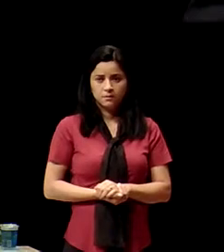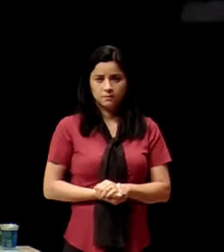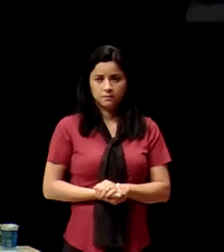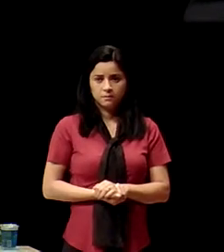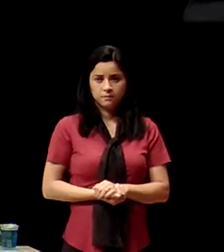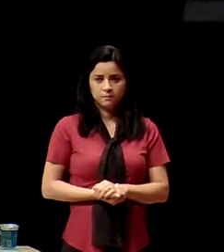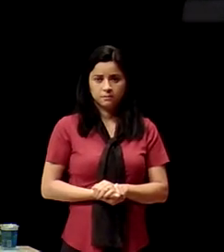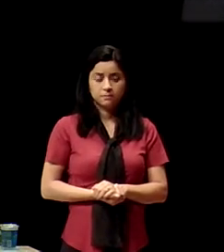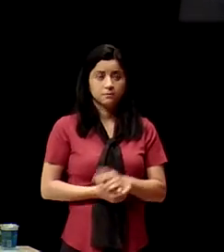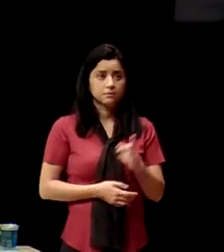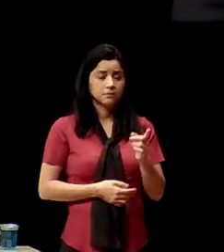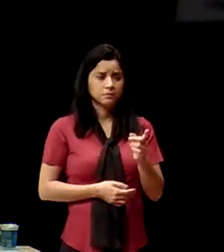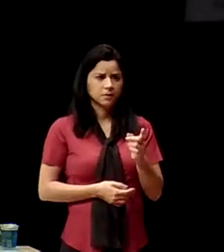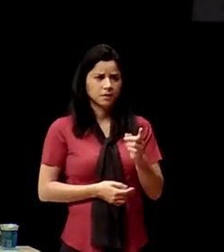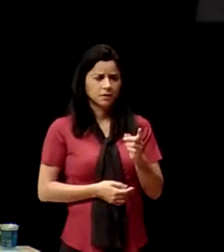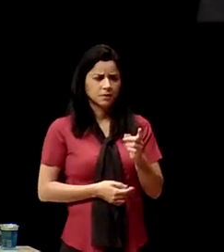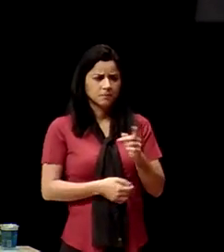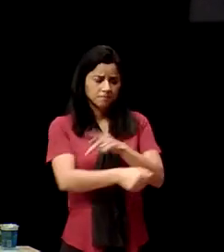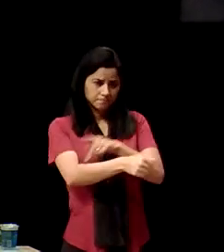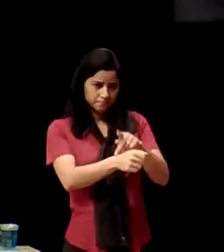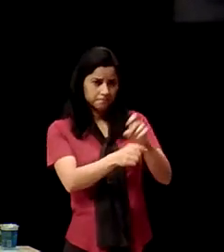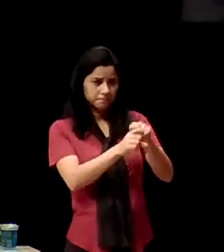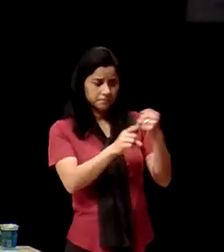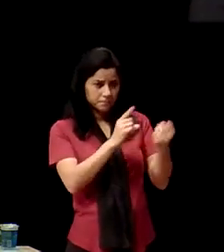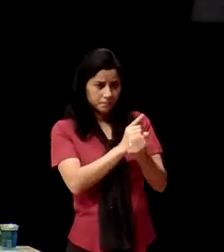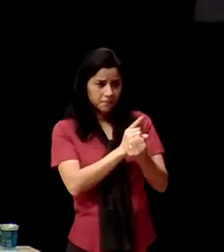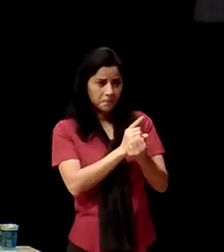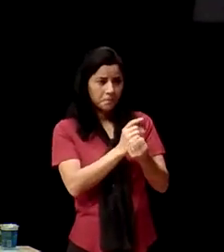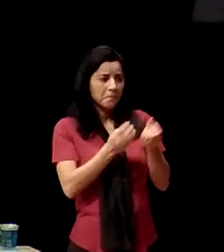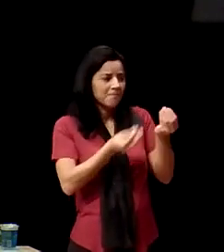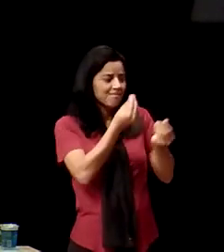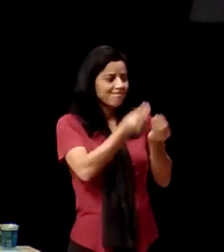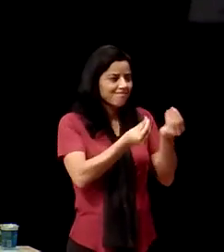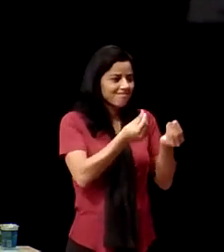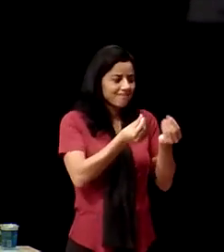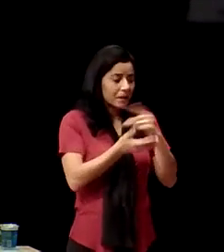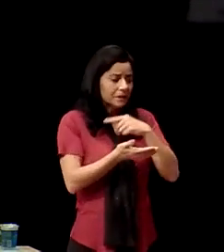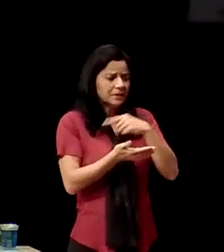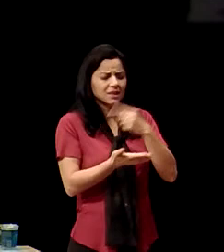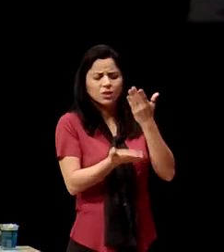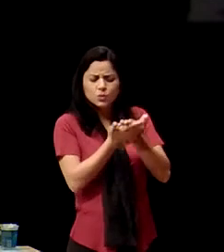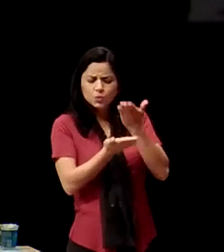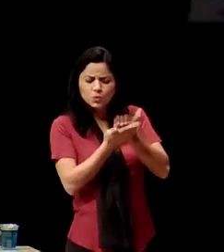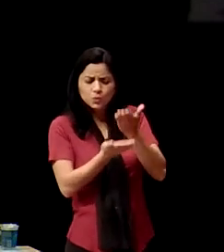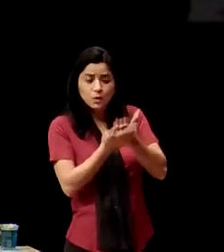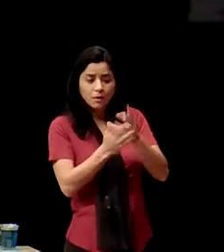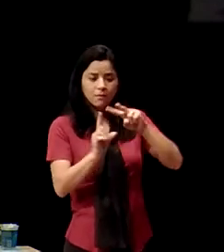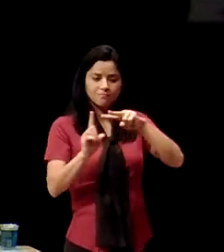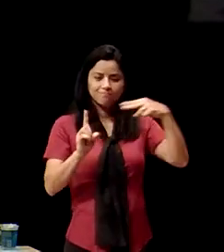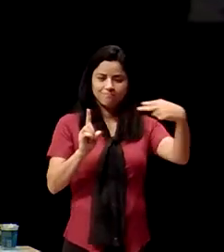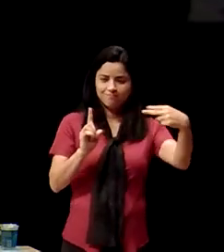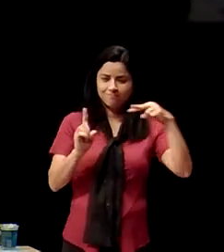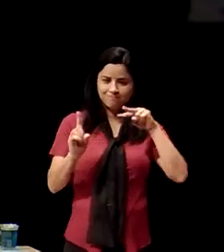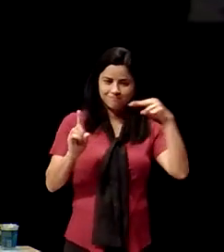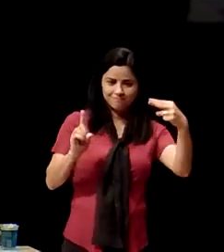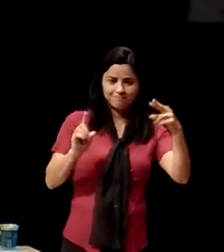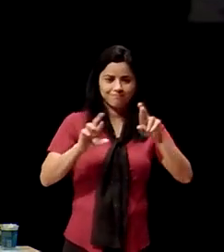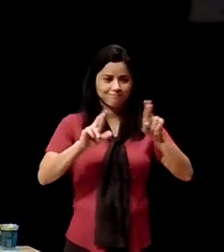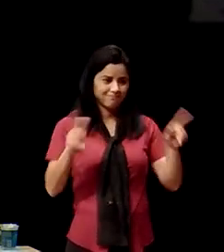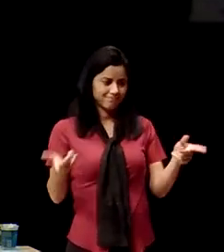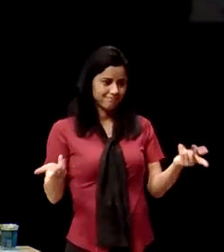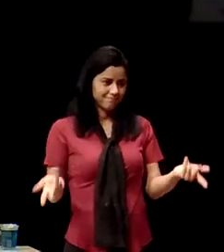different perspectives. A pedagogia social, seu expertise, tem sido estudado por perspectivas diferentes.